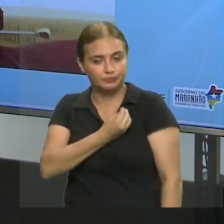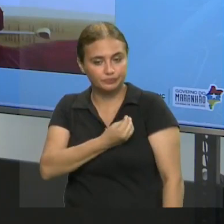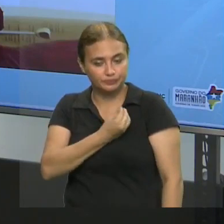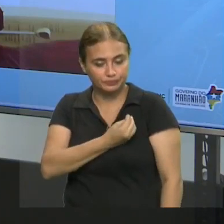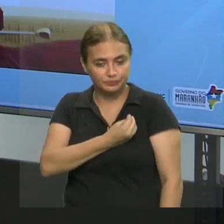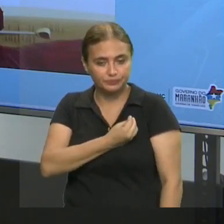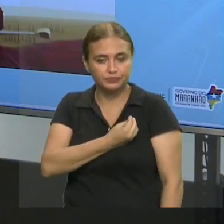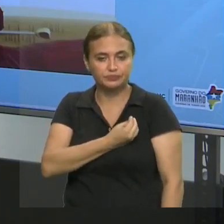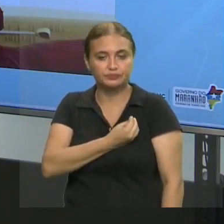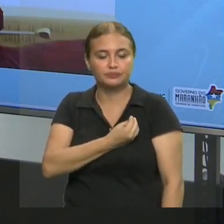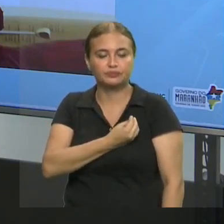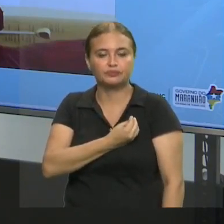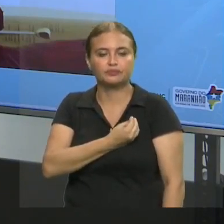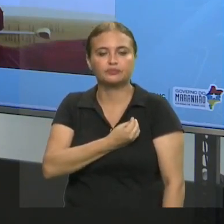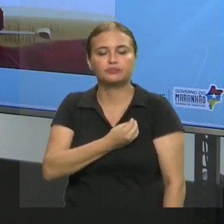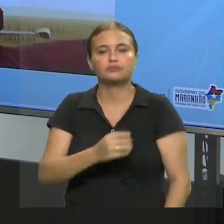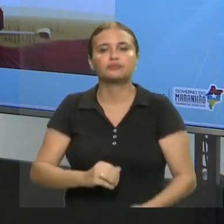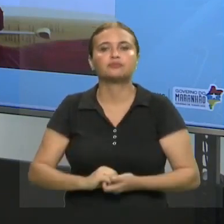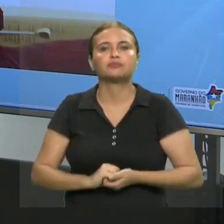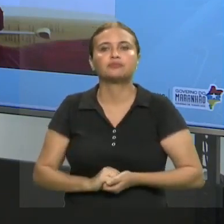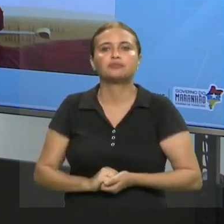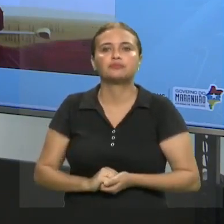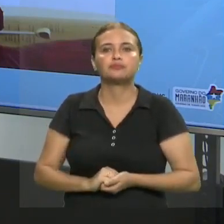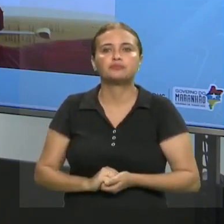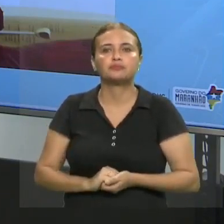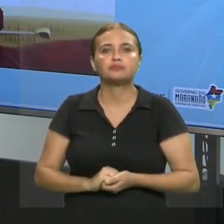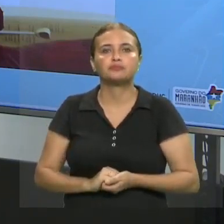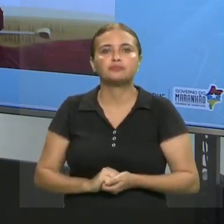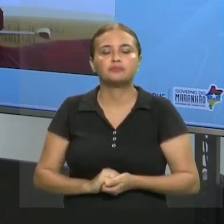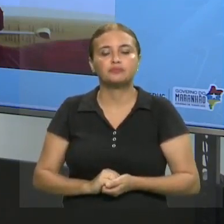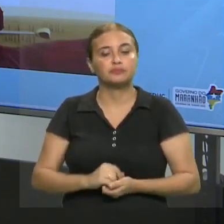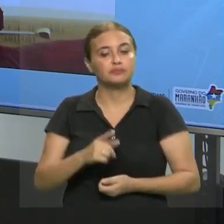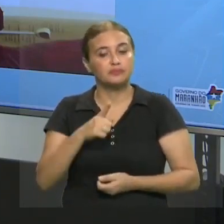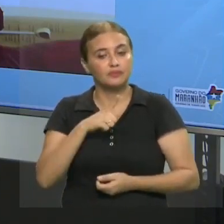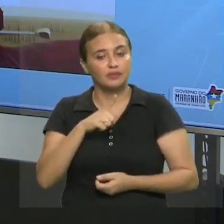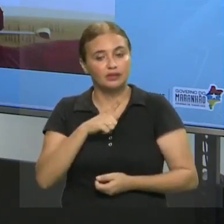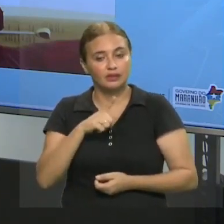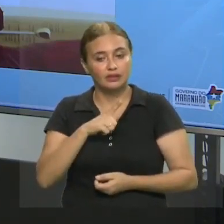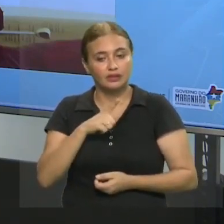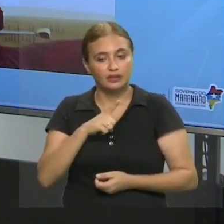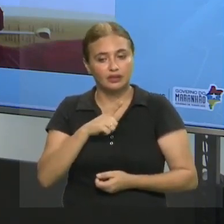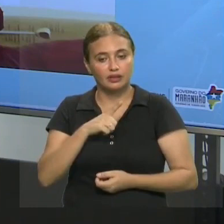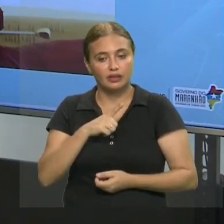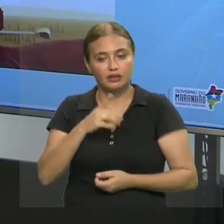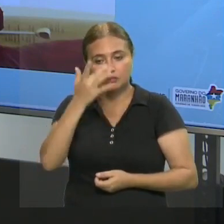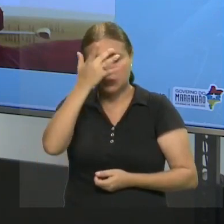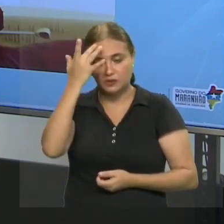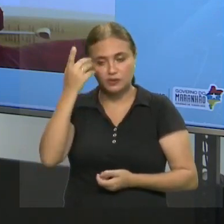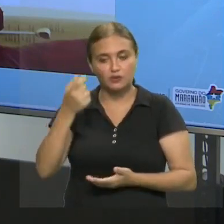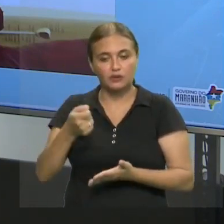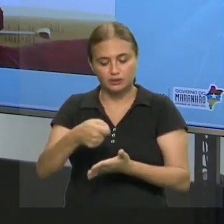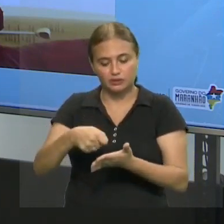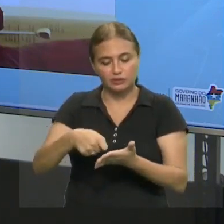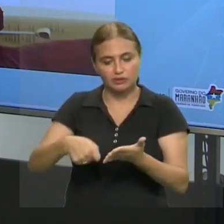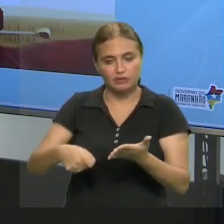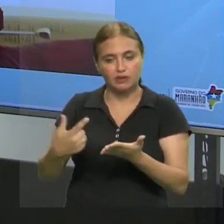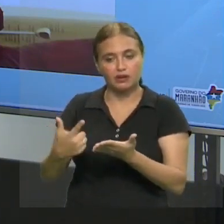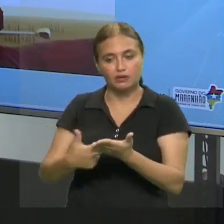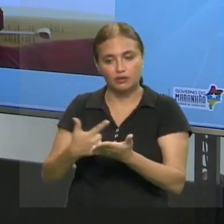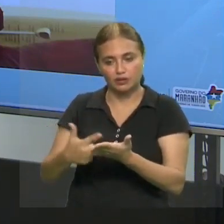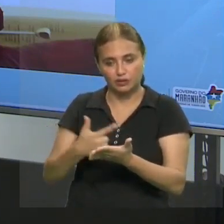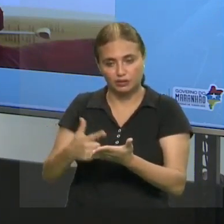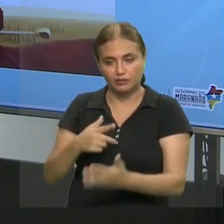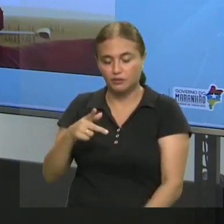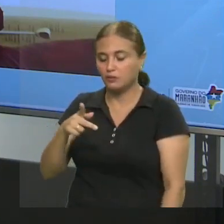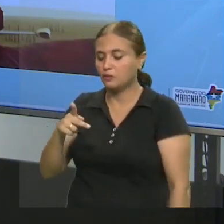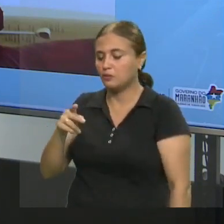Tem o autor do livro O Poder do Hábito, ele fala que hábitos bons são